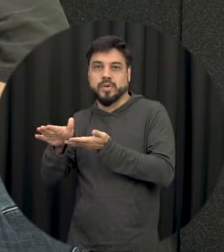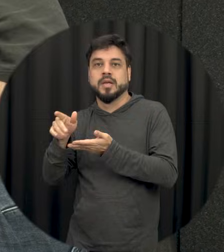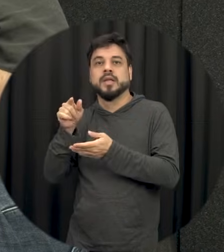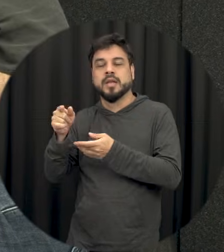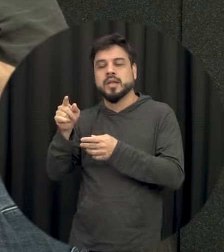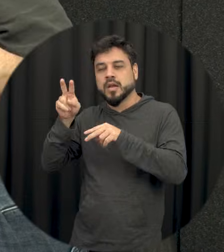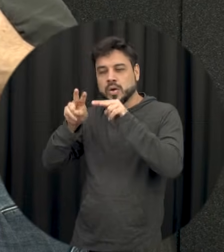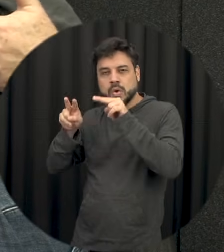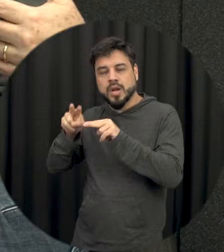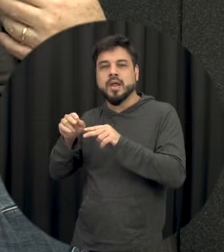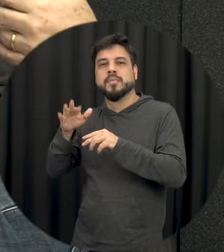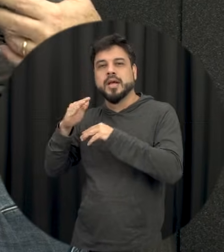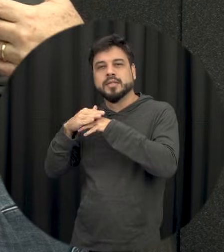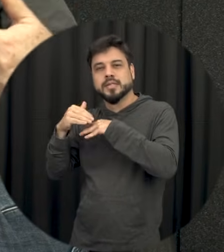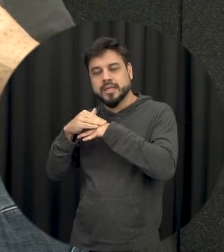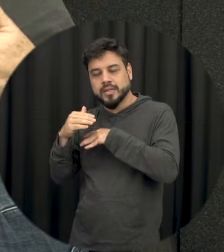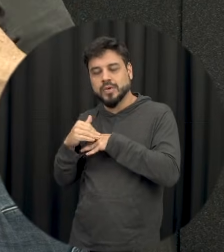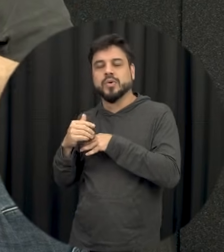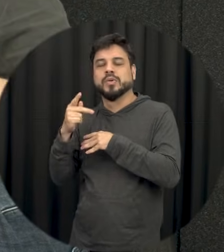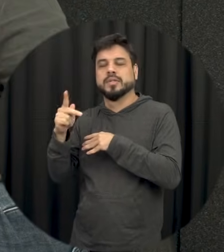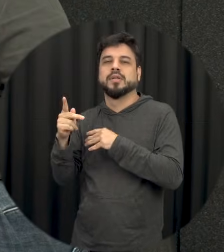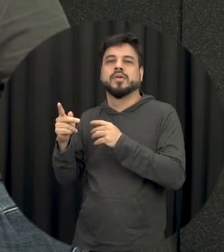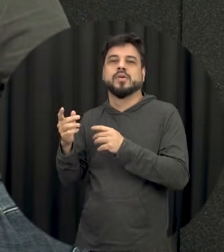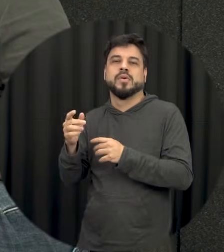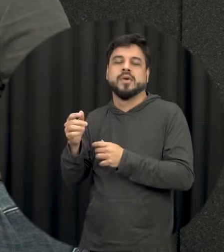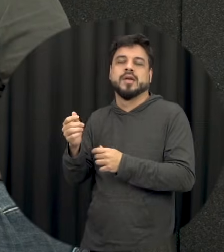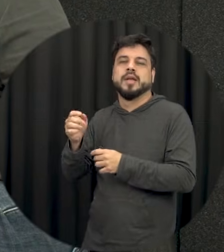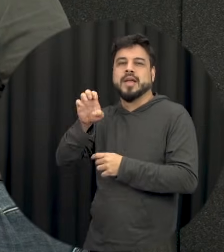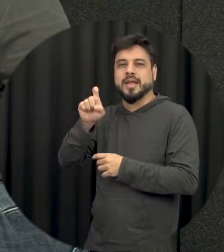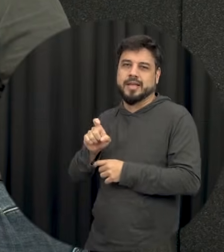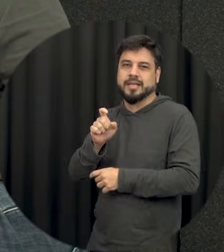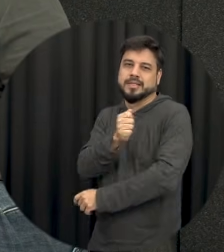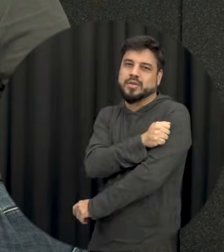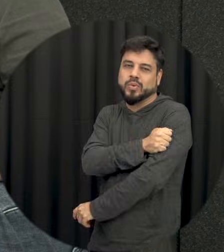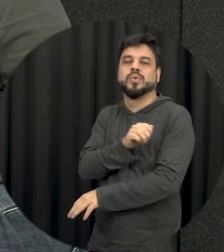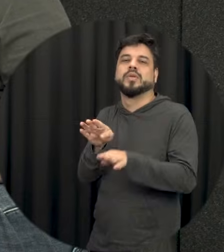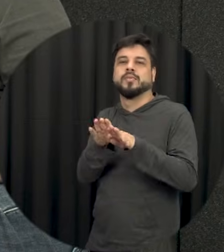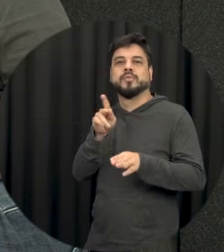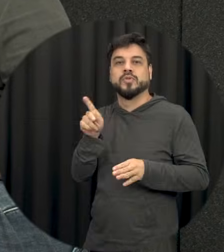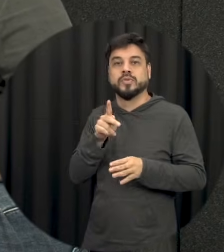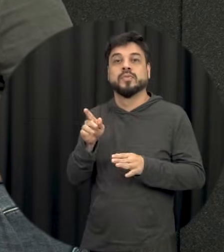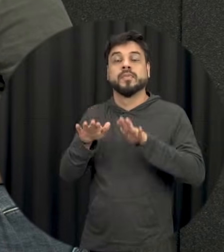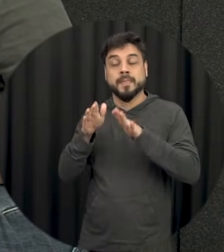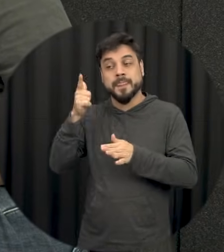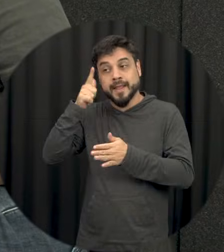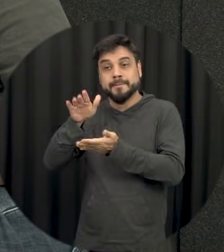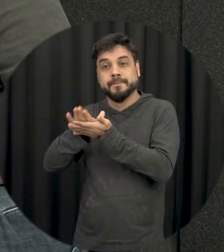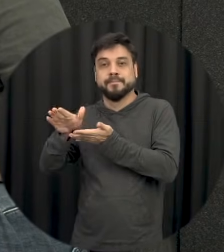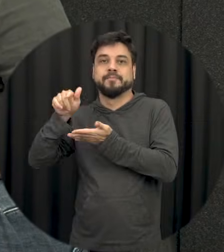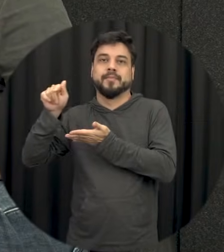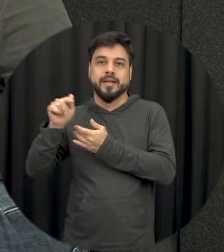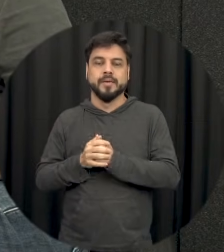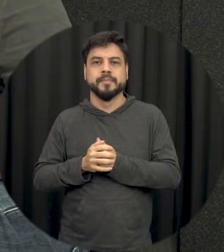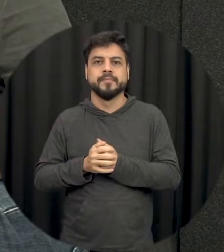olhar carinhoso para os seus antigos alunos e professores, então talvez seja possível publicá-lo lá. Fora